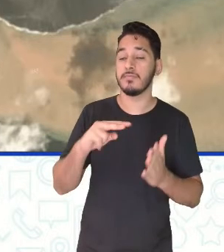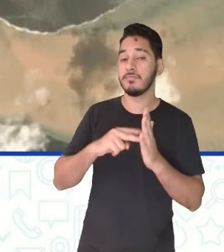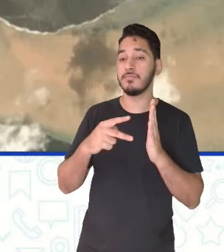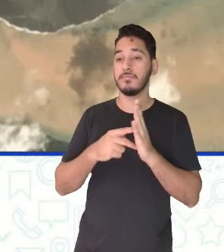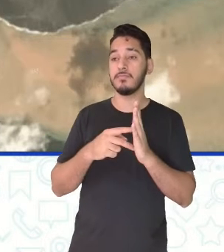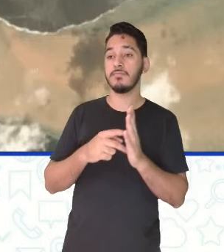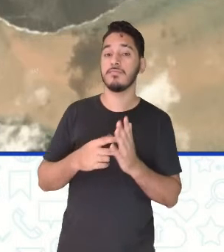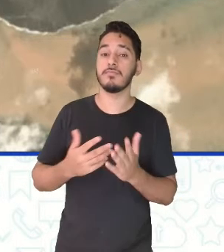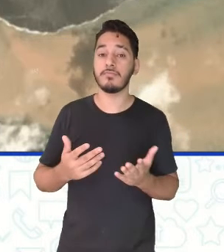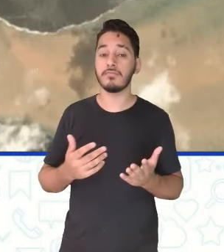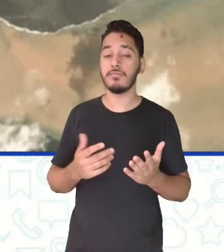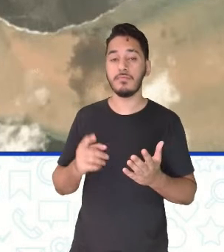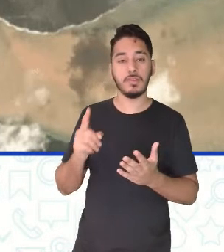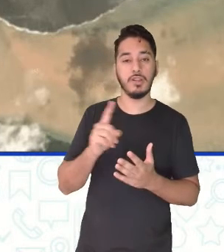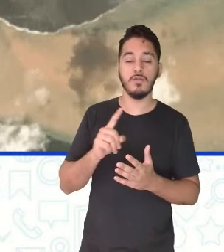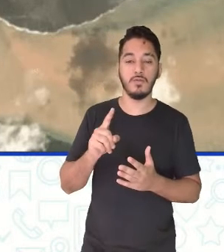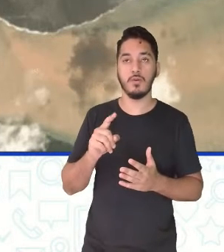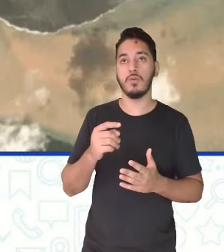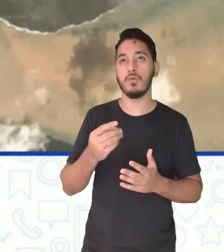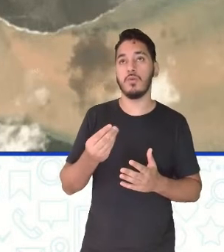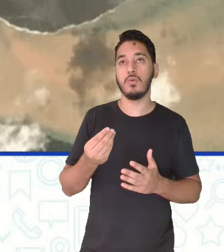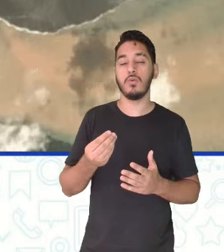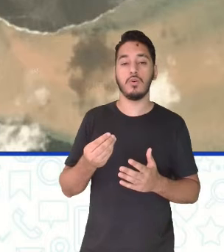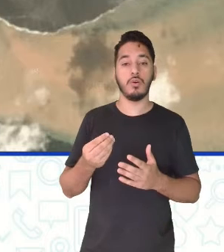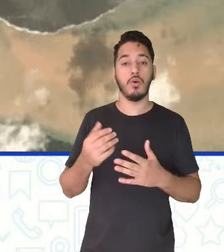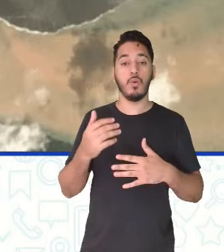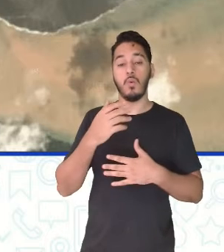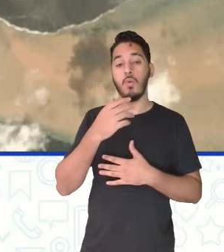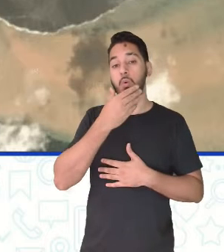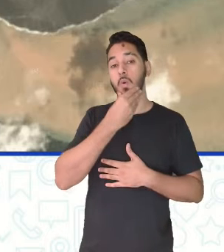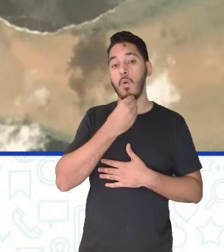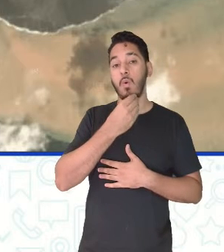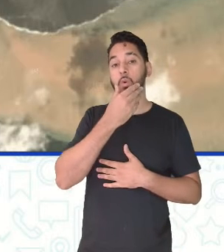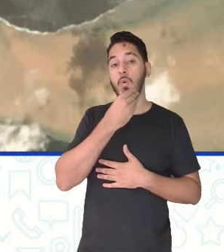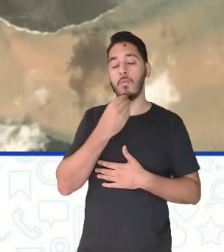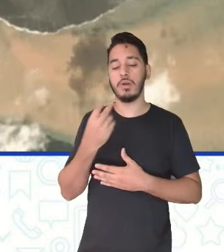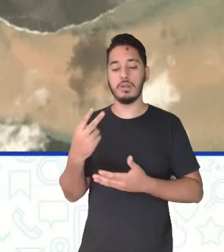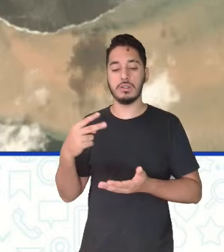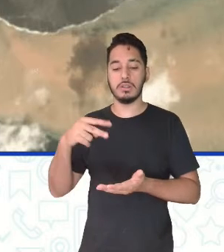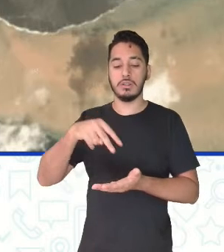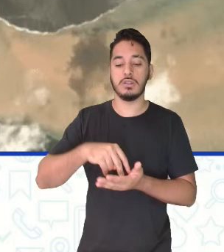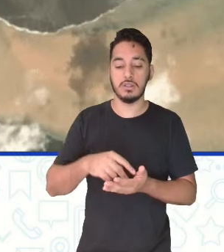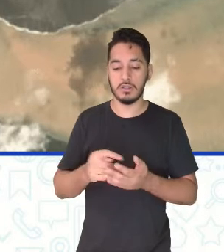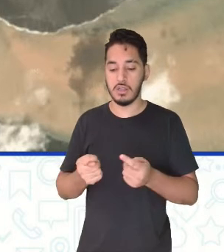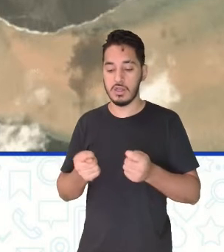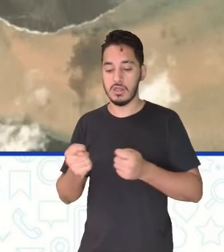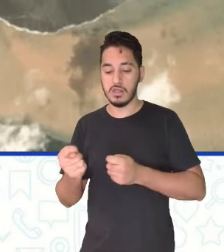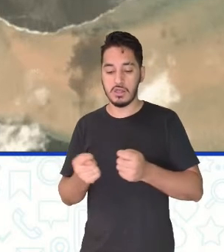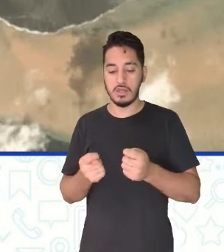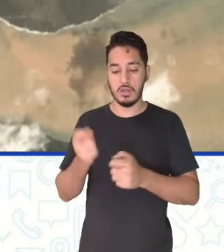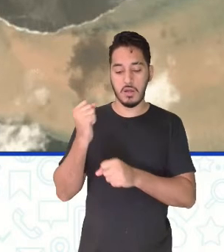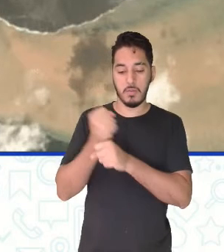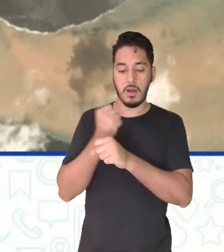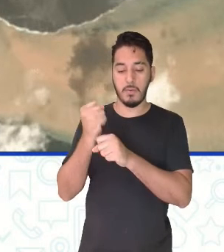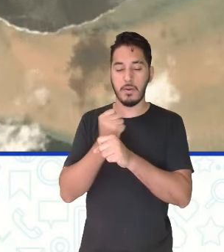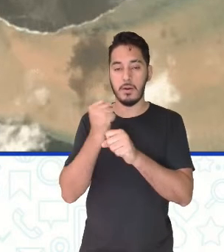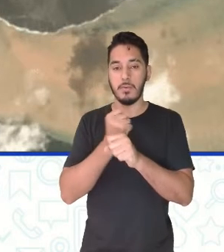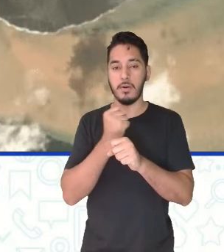não foi uma ação que partiu do homem, foi um agente que a gente chama